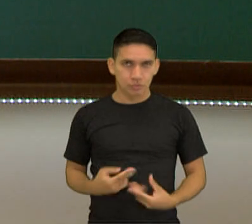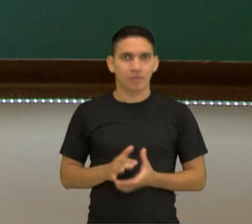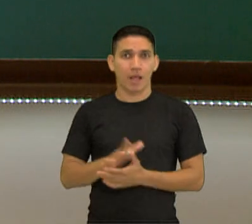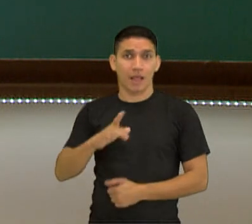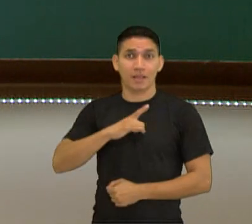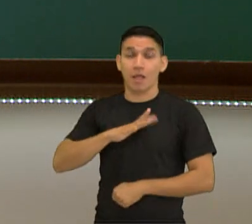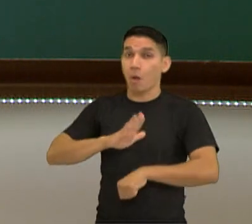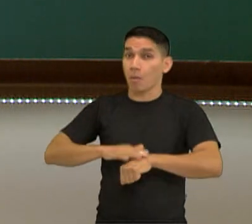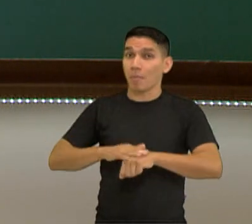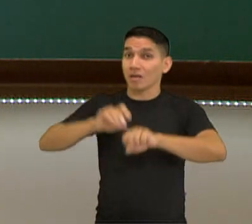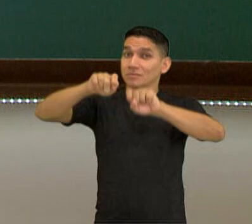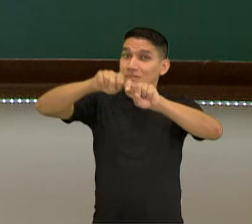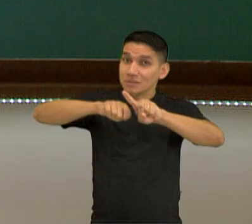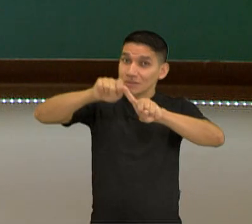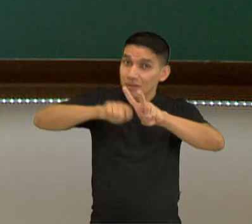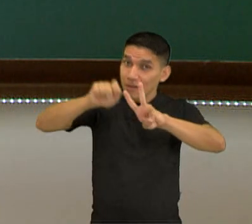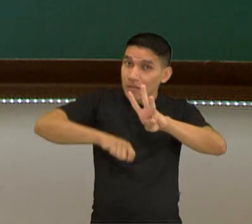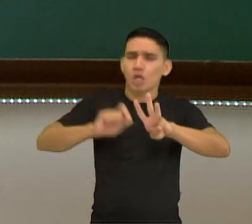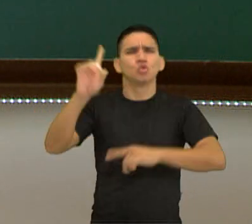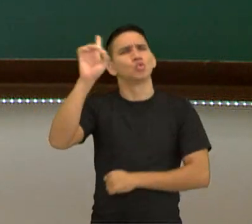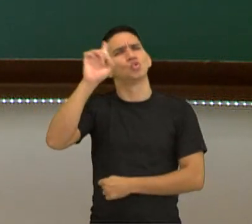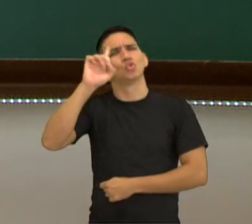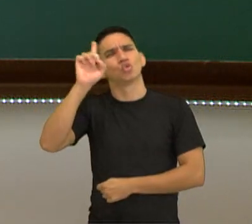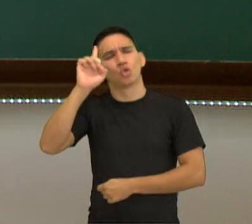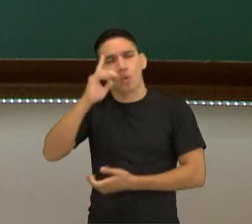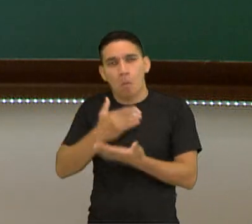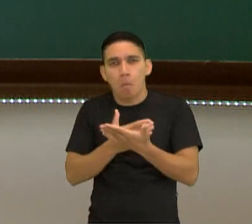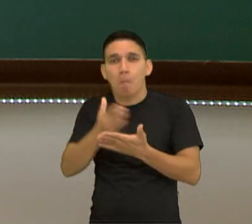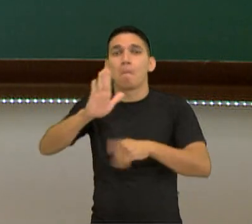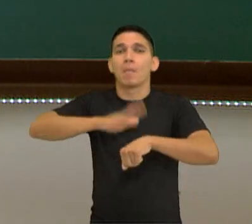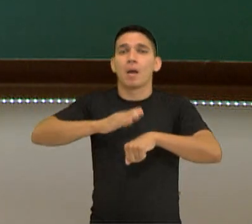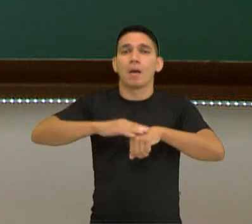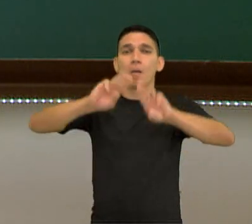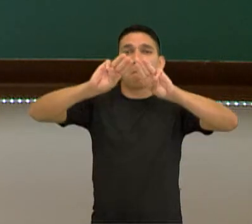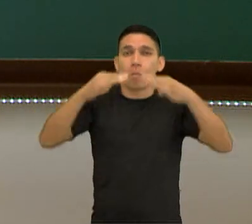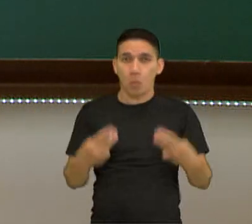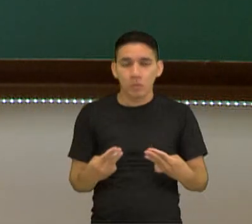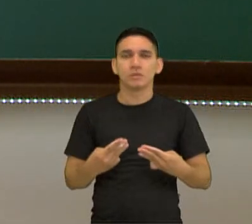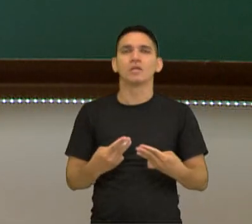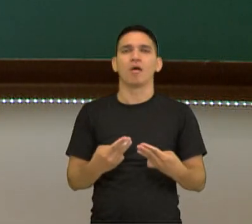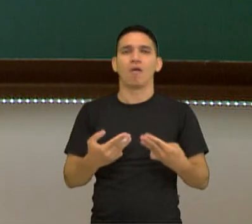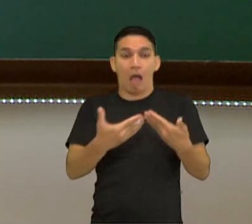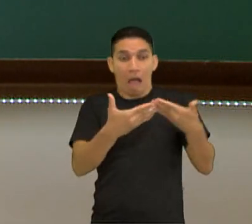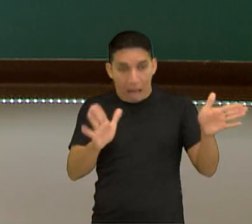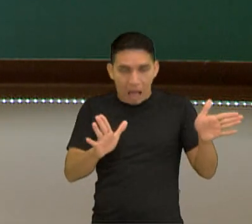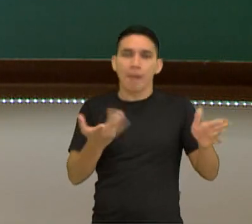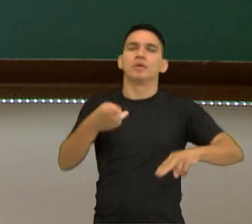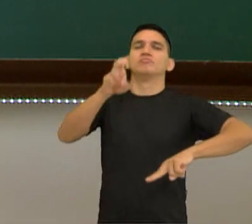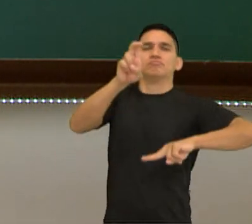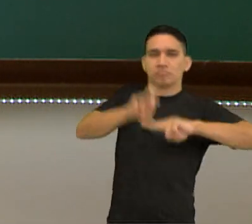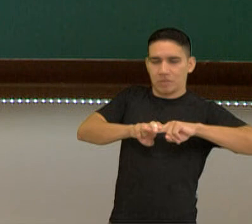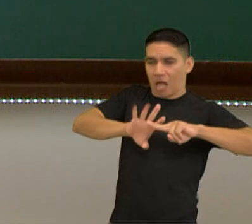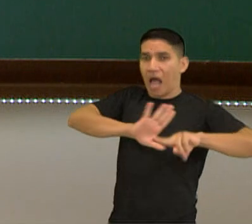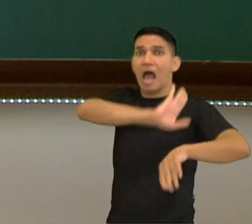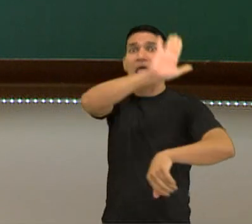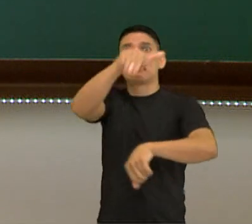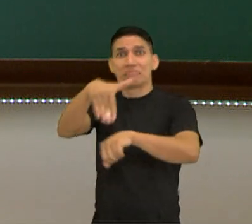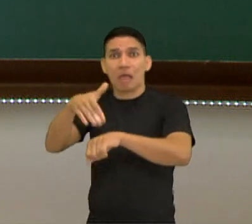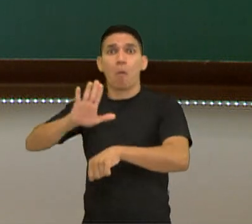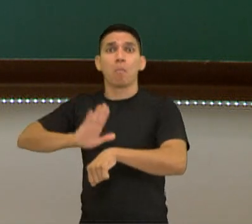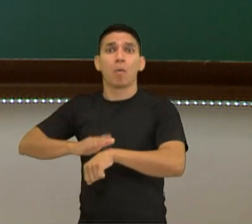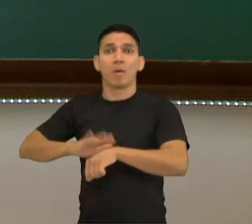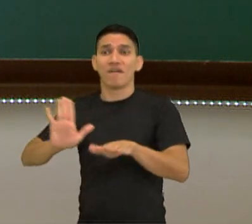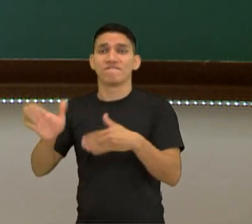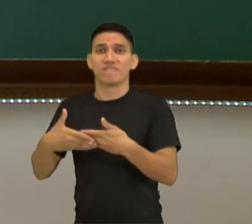fica 3 meses todos os dias, da hora que abre o museu, a hora que fecha, sentada, e as pessoas fazem fila no quarteirão para